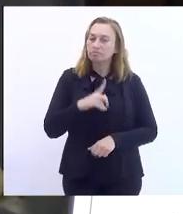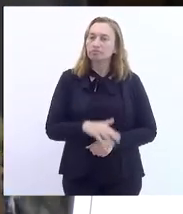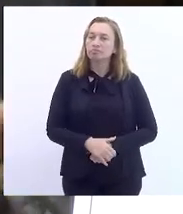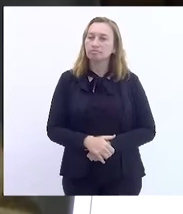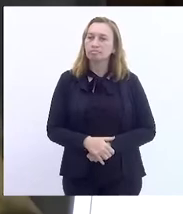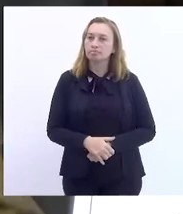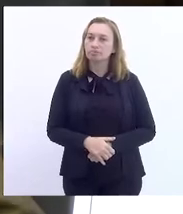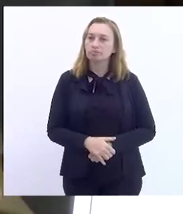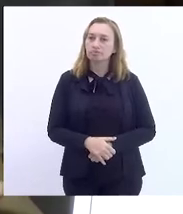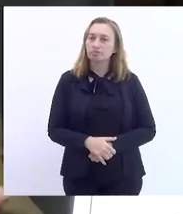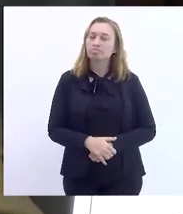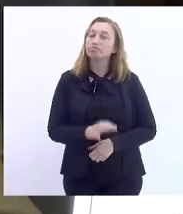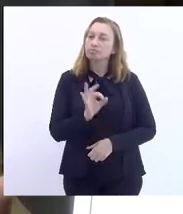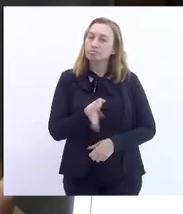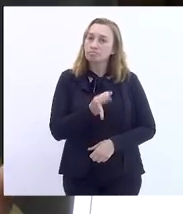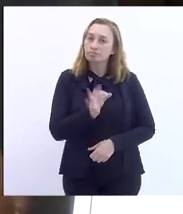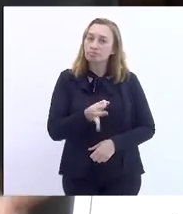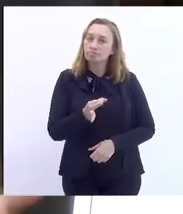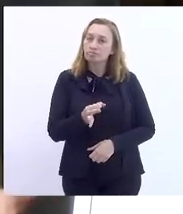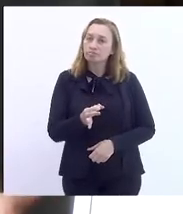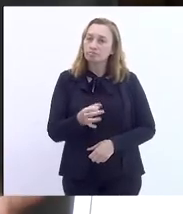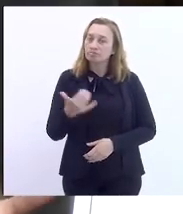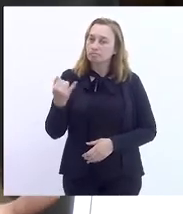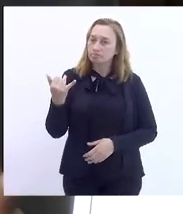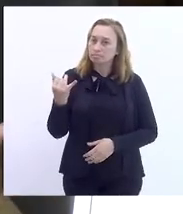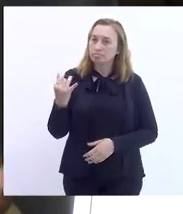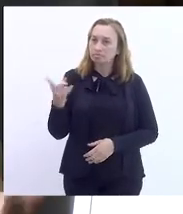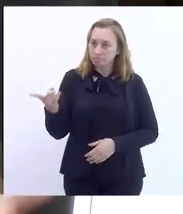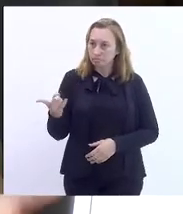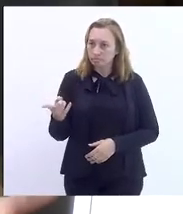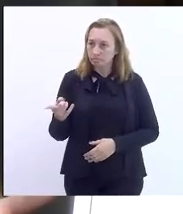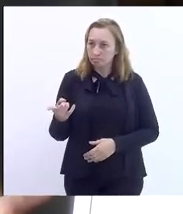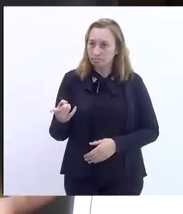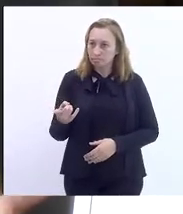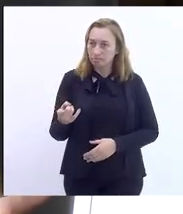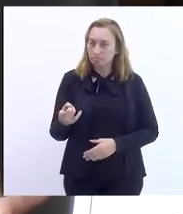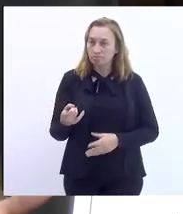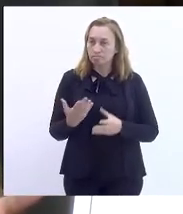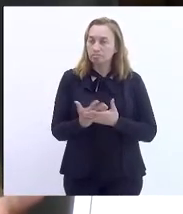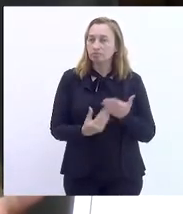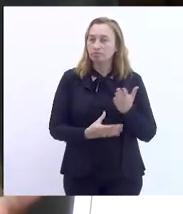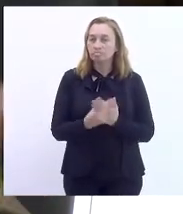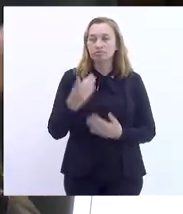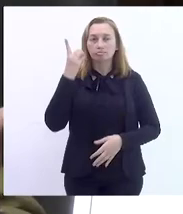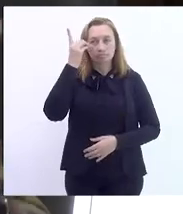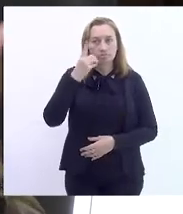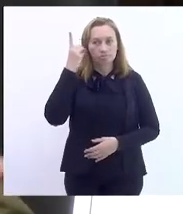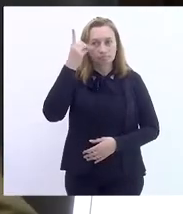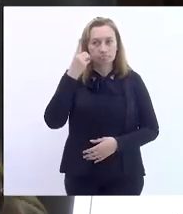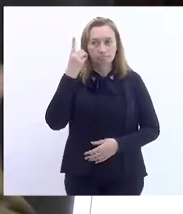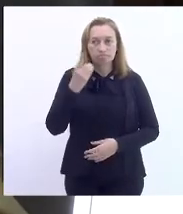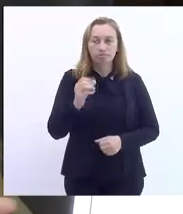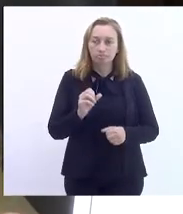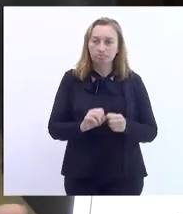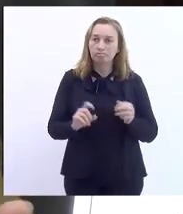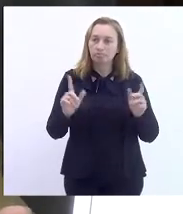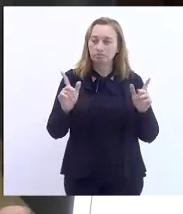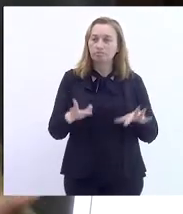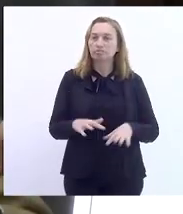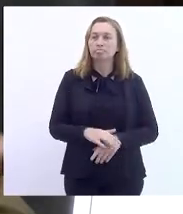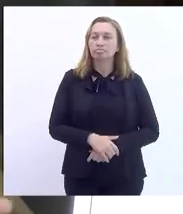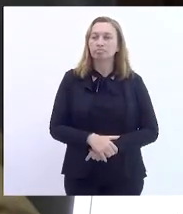para que a gente de fato é só de canetas que estão na mão dessas pessoas façam de fato